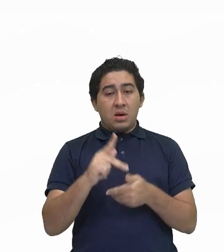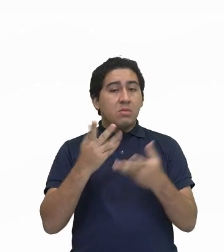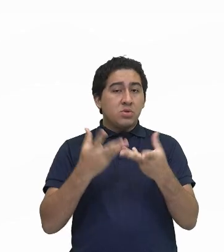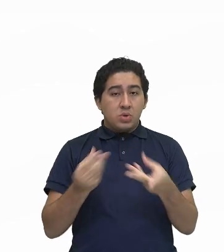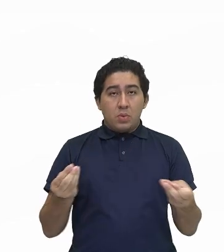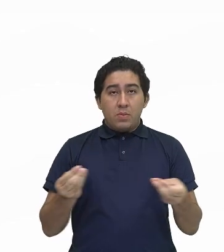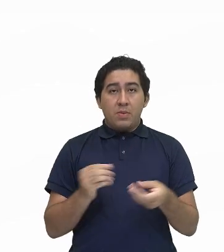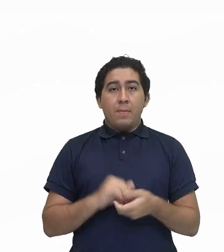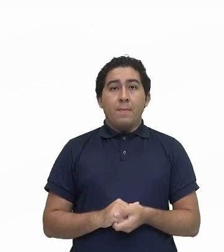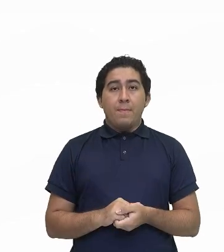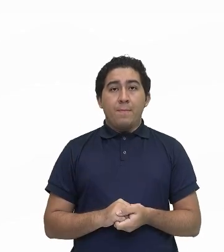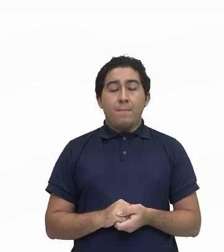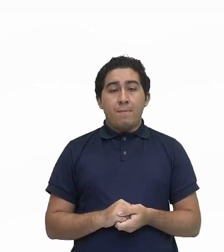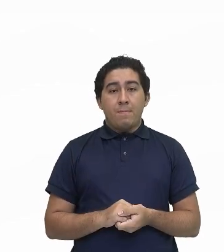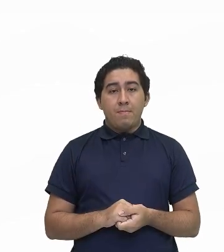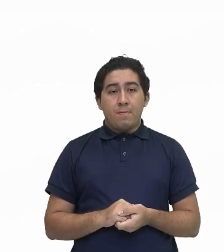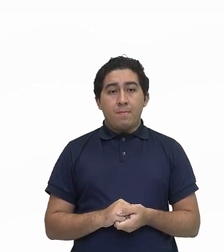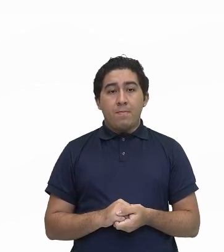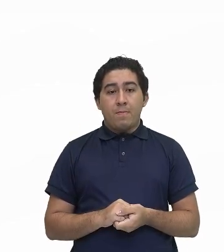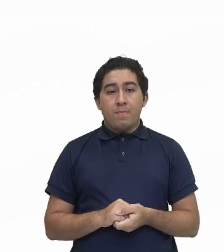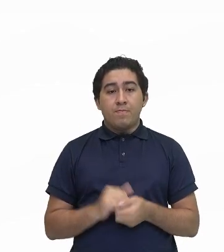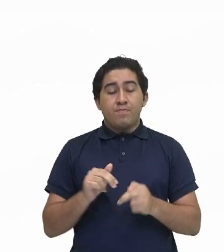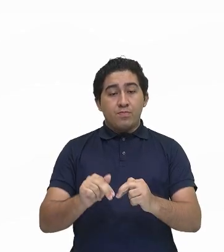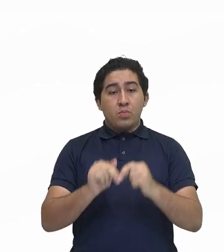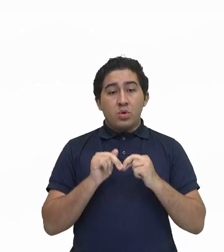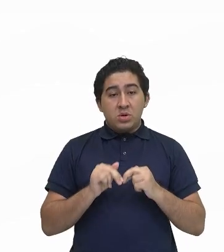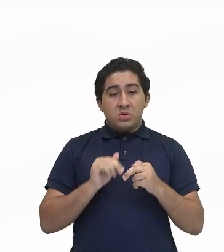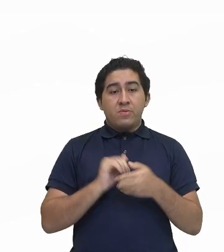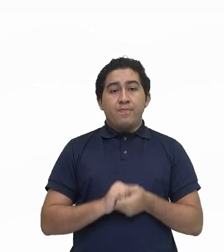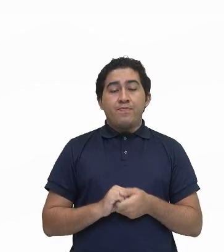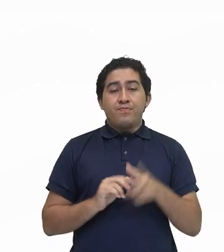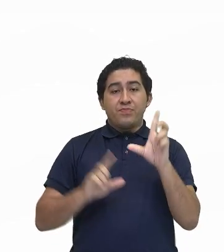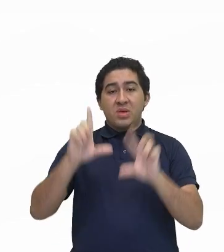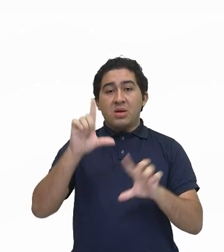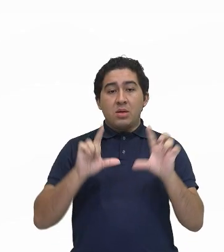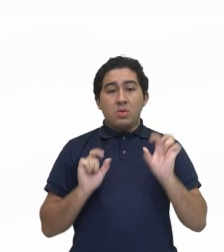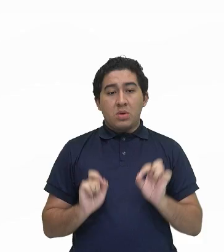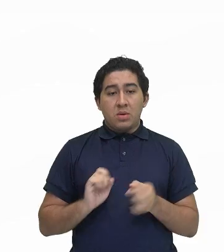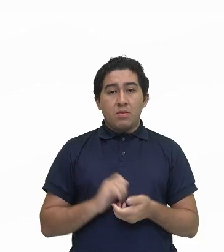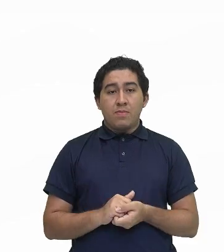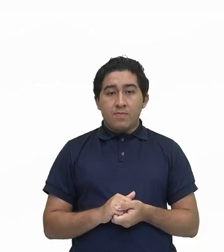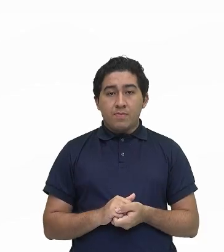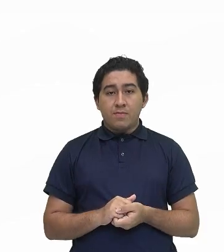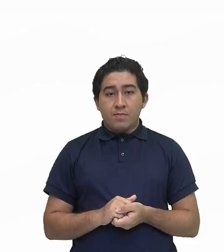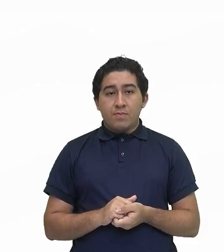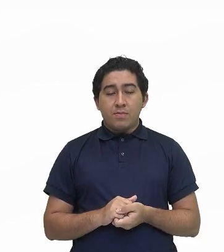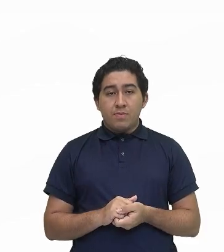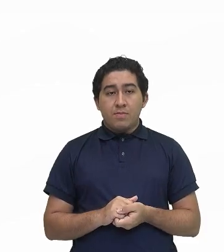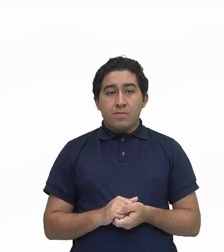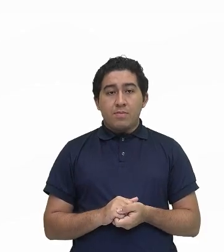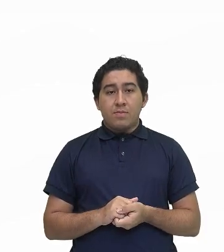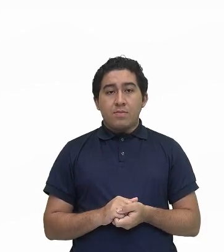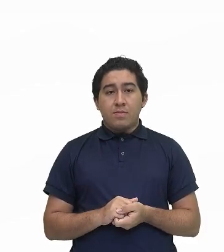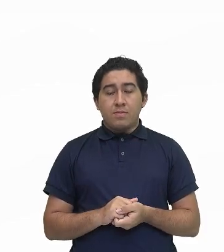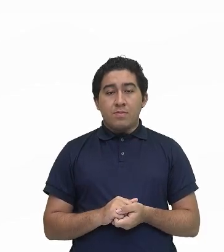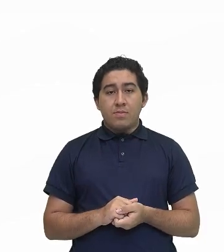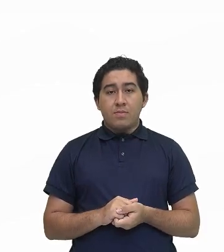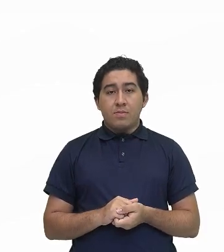acaba. E, nesse caso, as estrelas, elas morrem quando